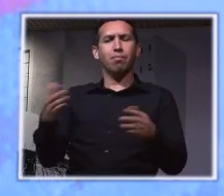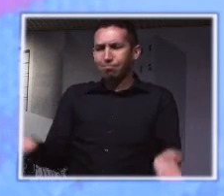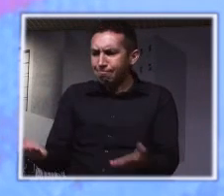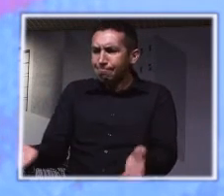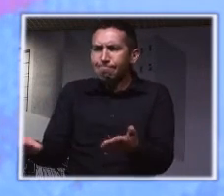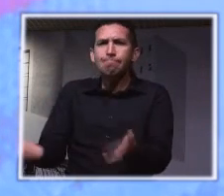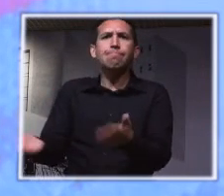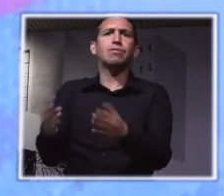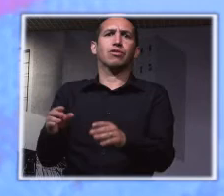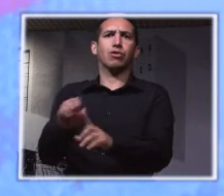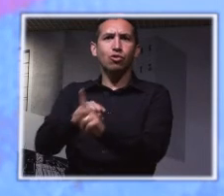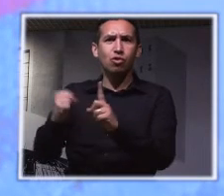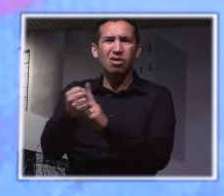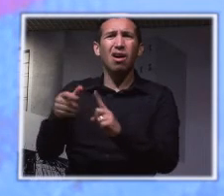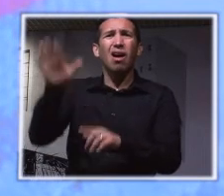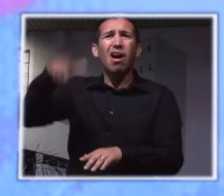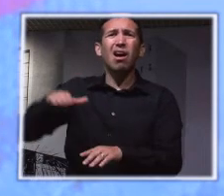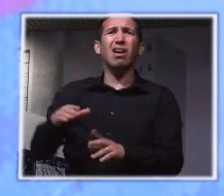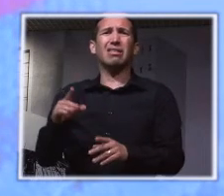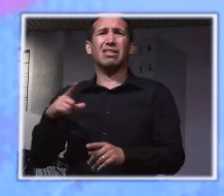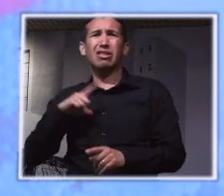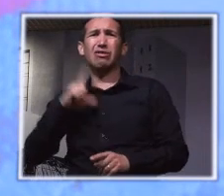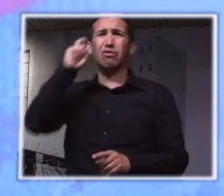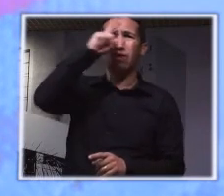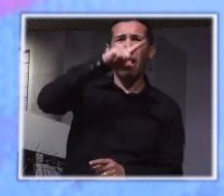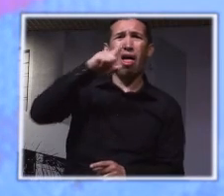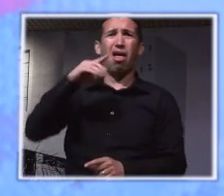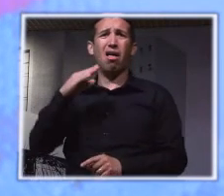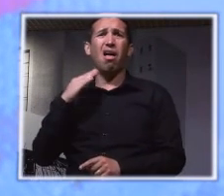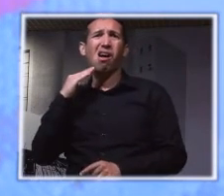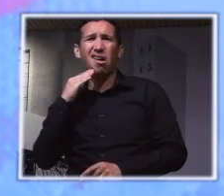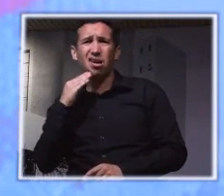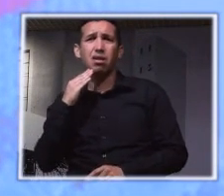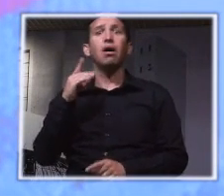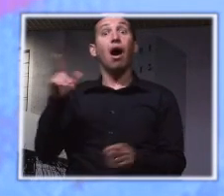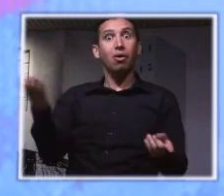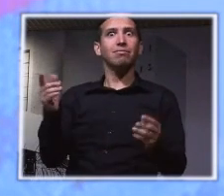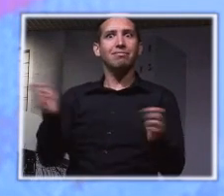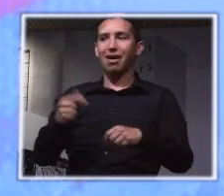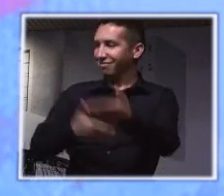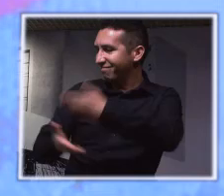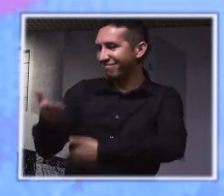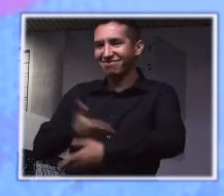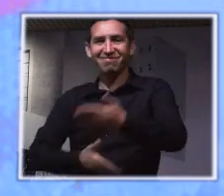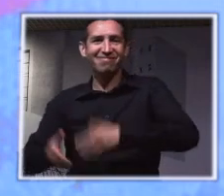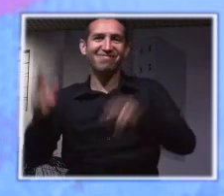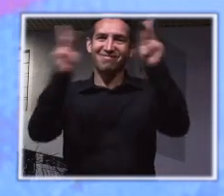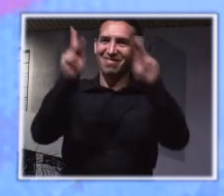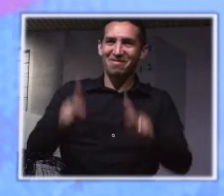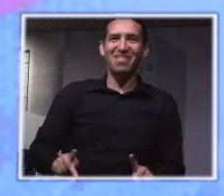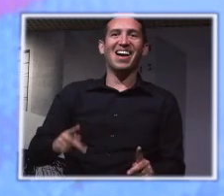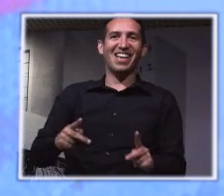e transformar espaços fragmentados, individualizados, em espaços de promoção, de cooperação e de